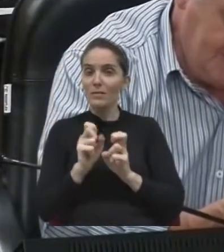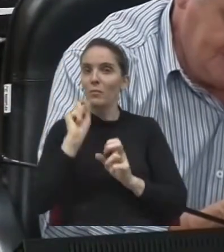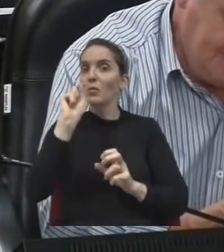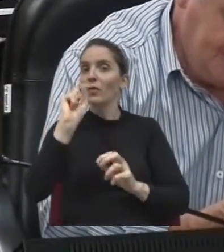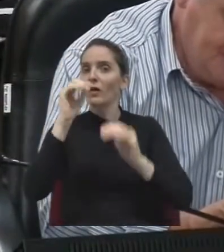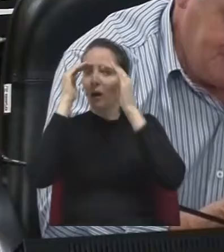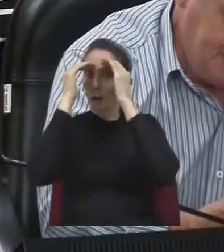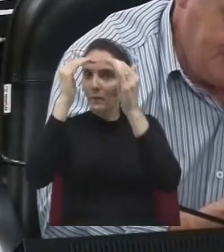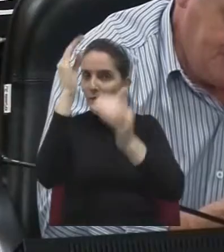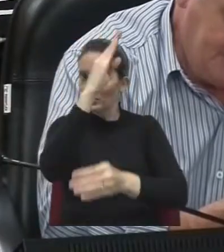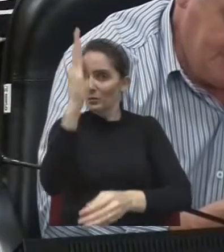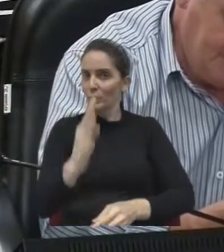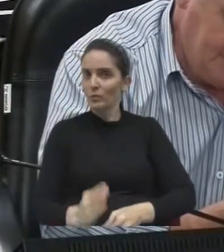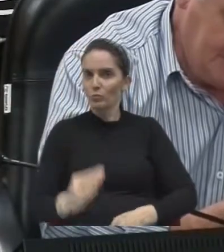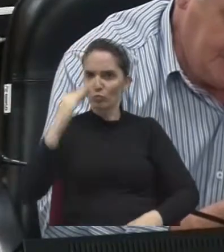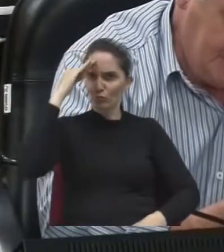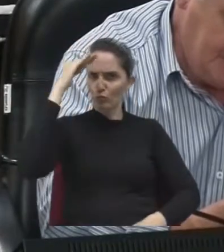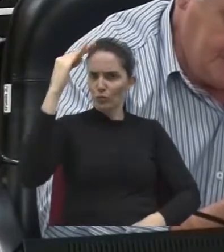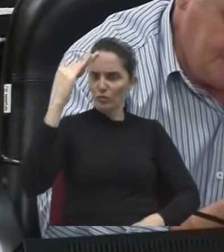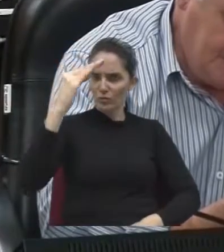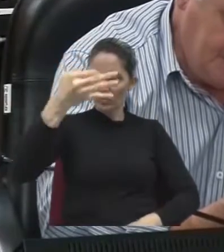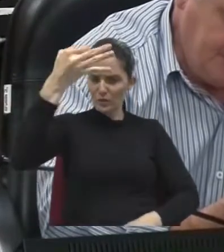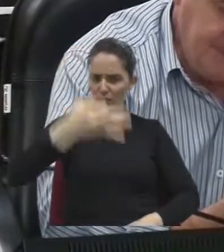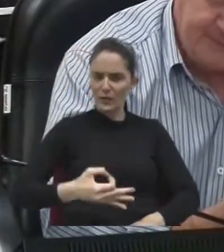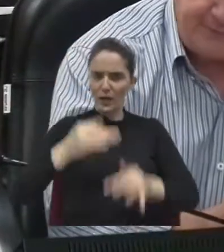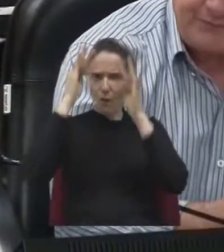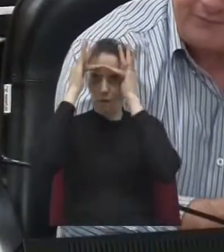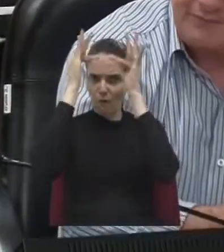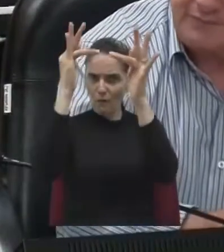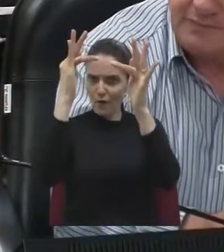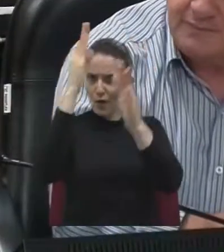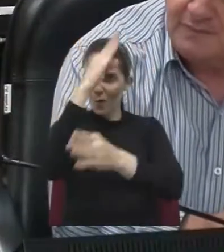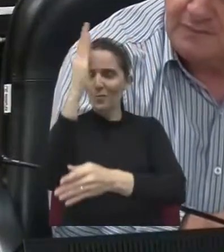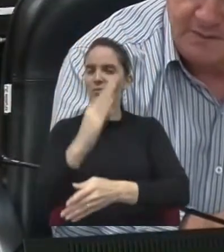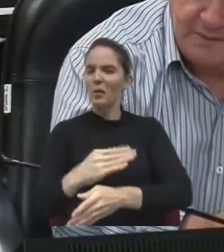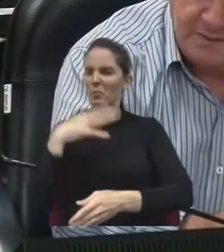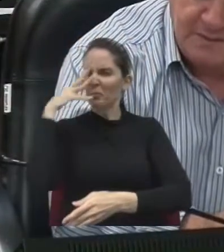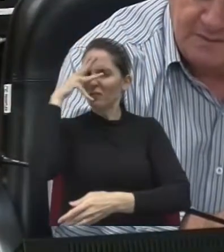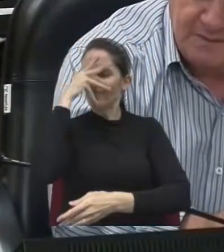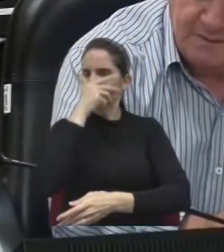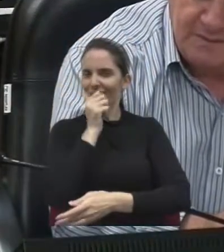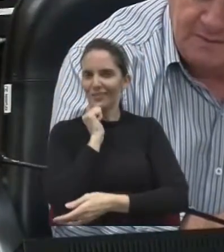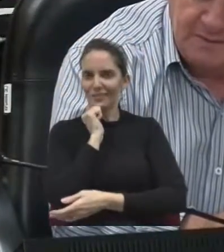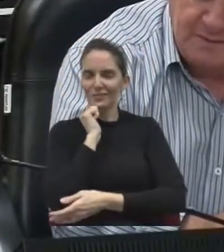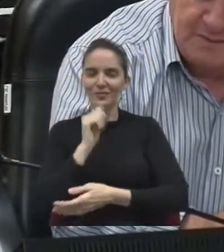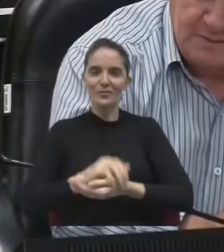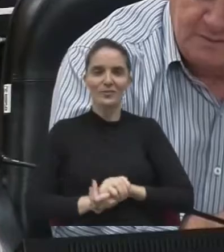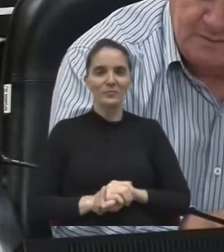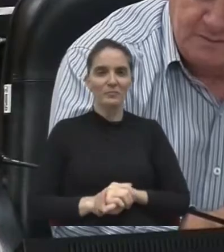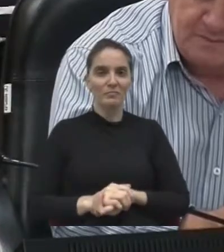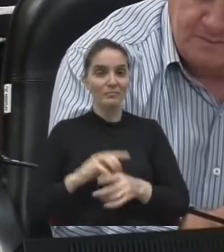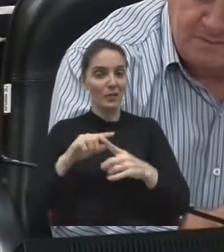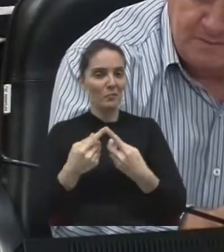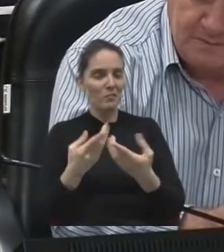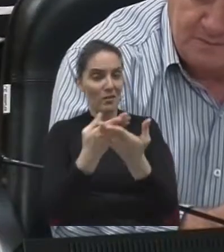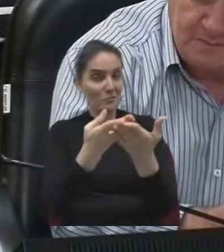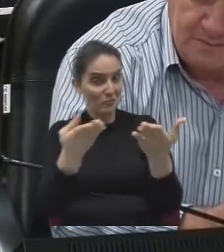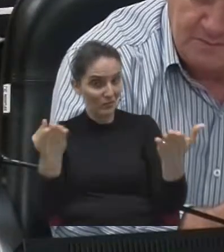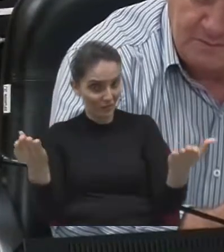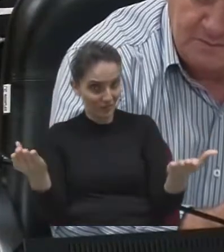soldado fiel e leal à nossa pátria, isso é muito bonito. Mas, especificamente em relação a vocês,